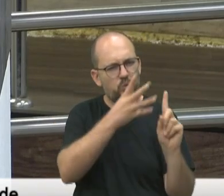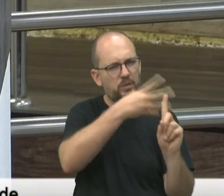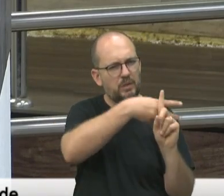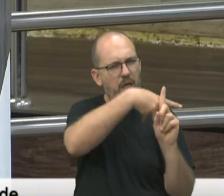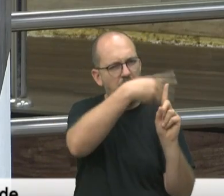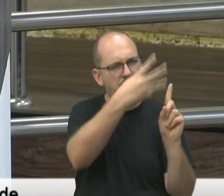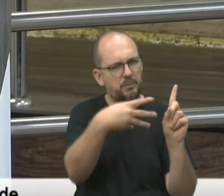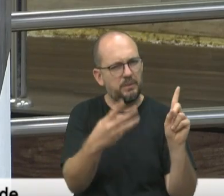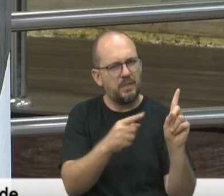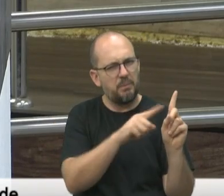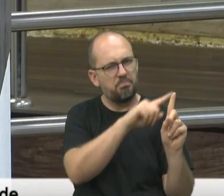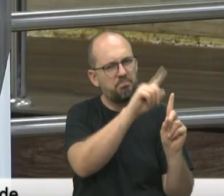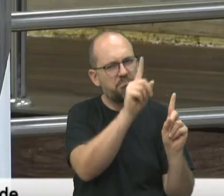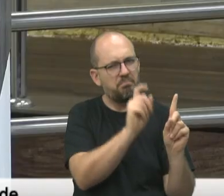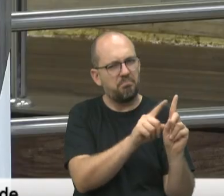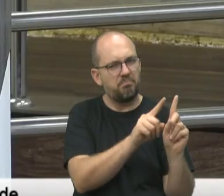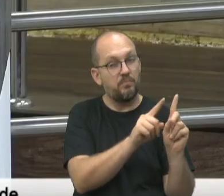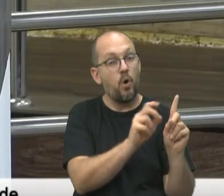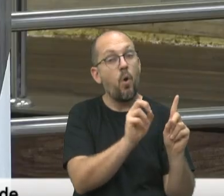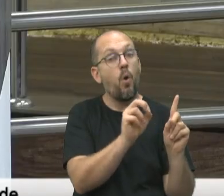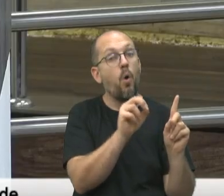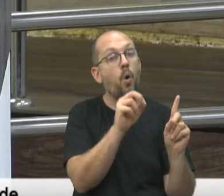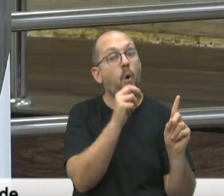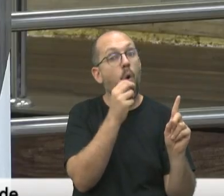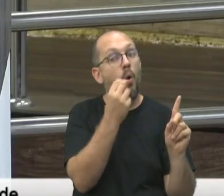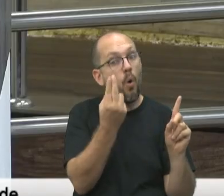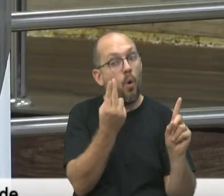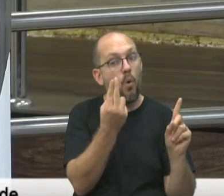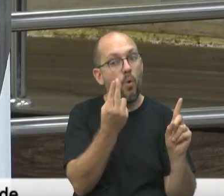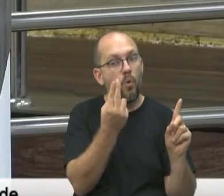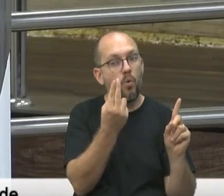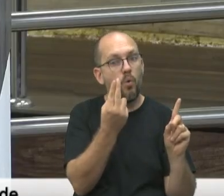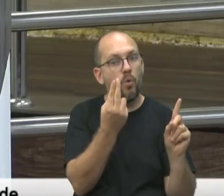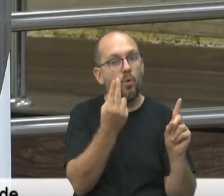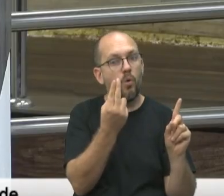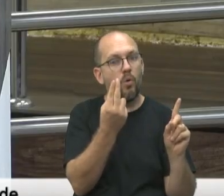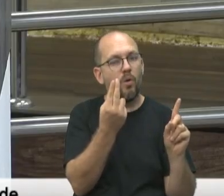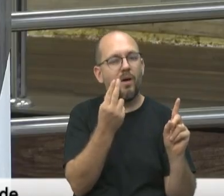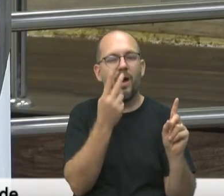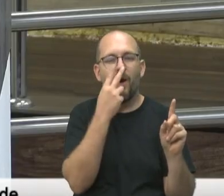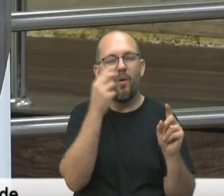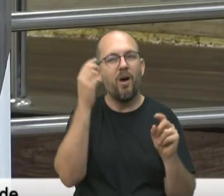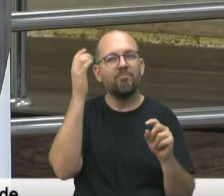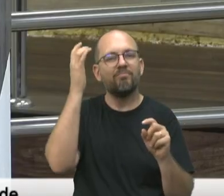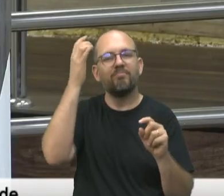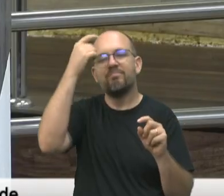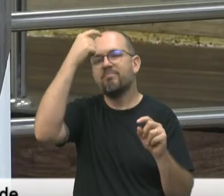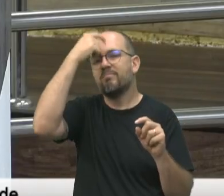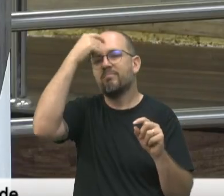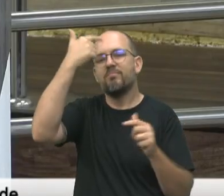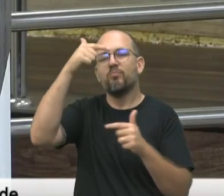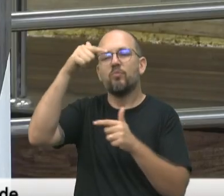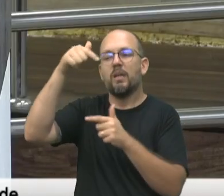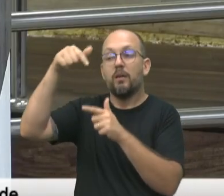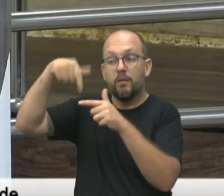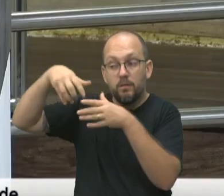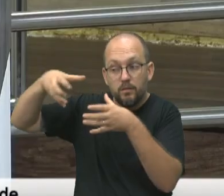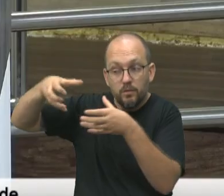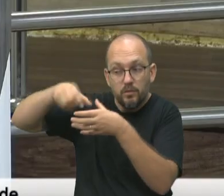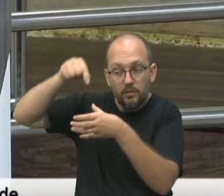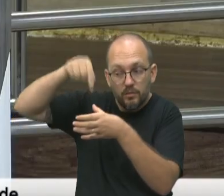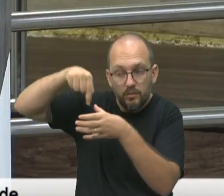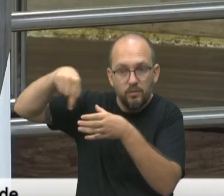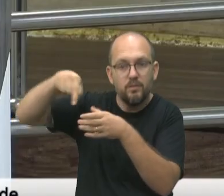LGBTs? Ou ainda há esse voto, muitas vezes inconsciente, né? E é preciso entender